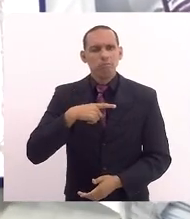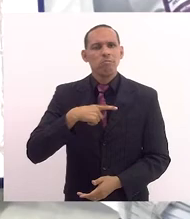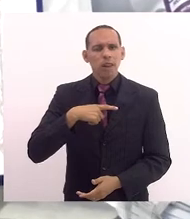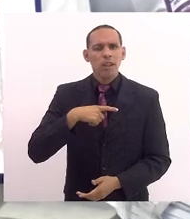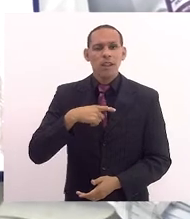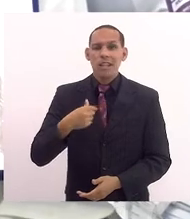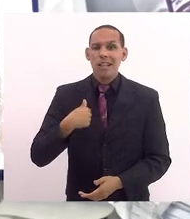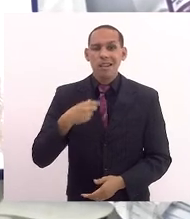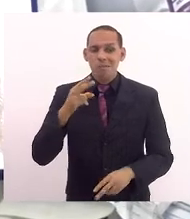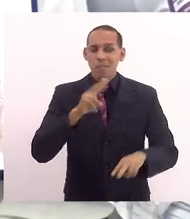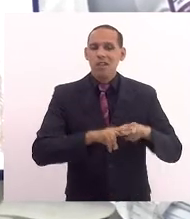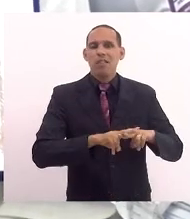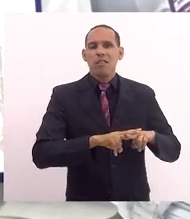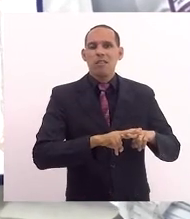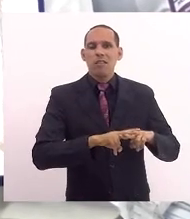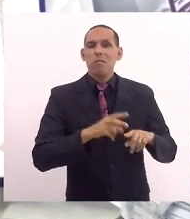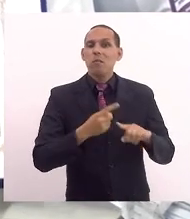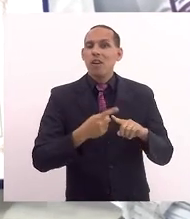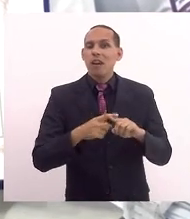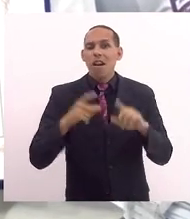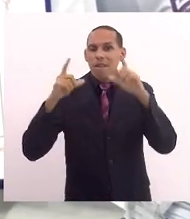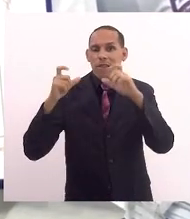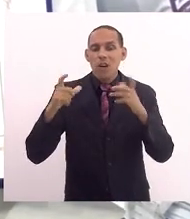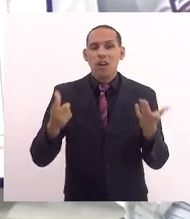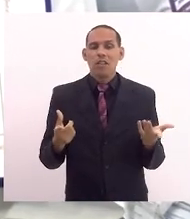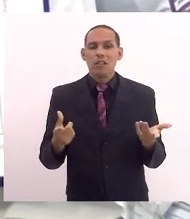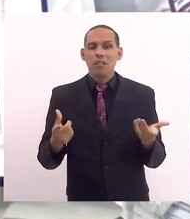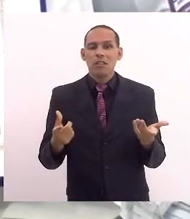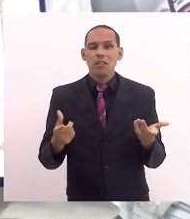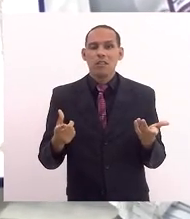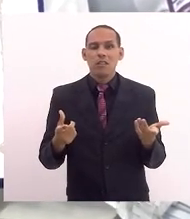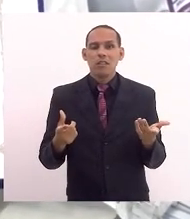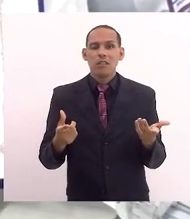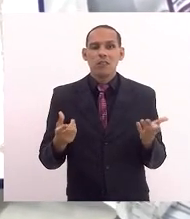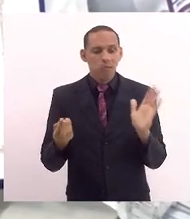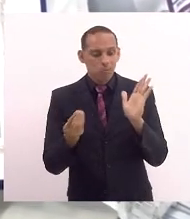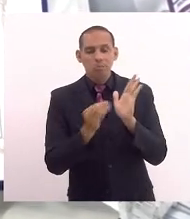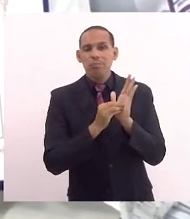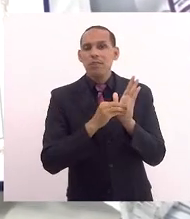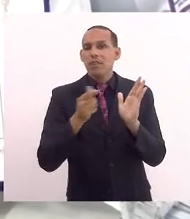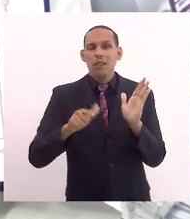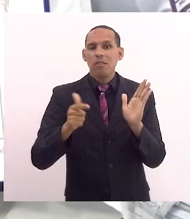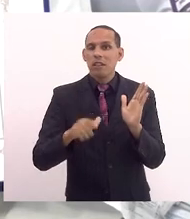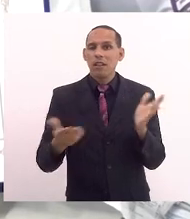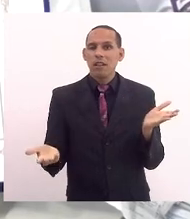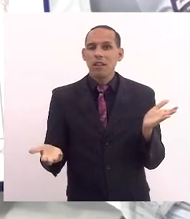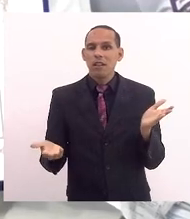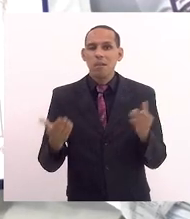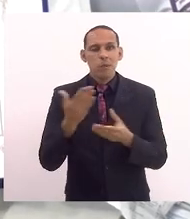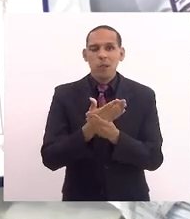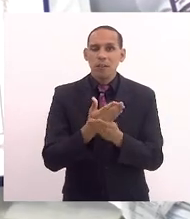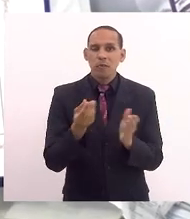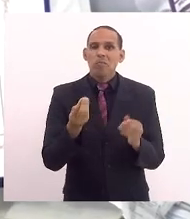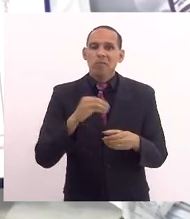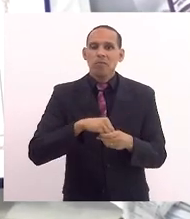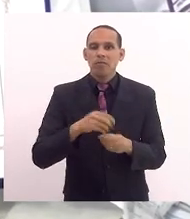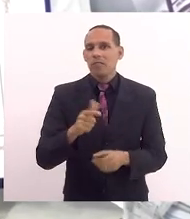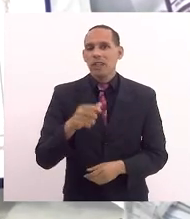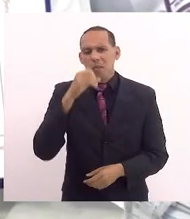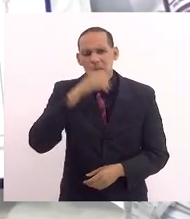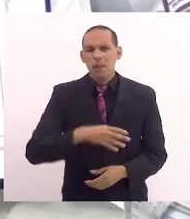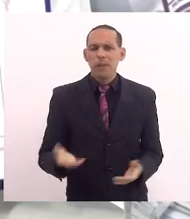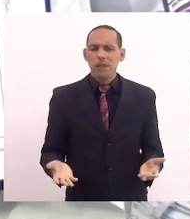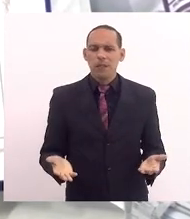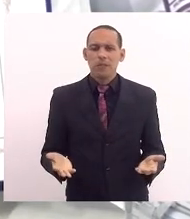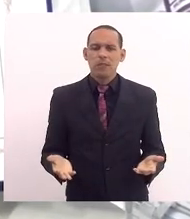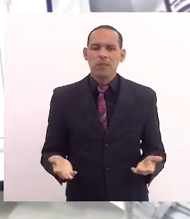eu fui preso por base de uma foto, e essa foto nem nos autos se encontrava. É um absurdo.